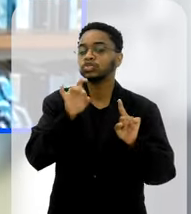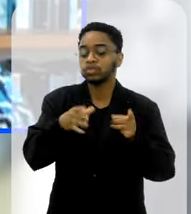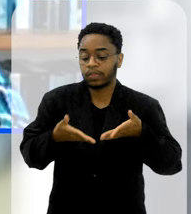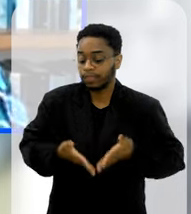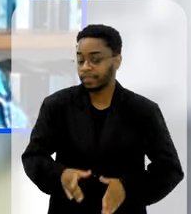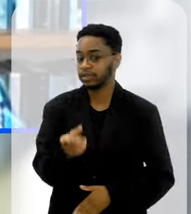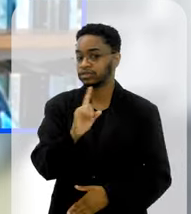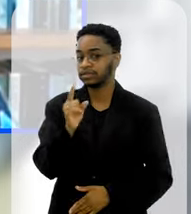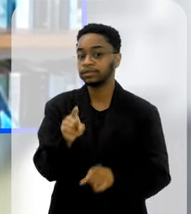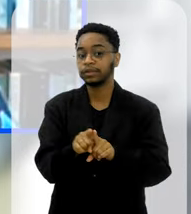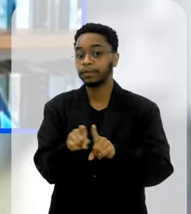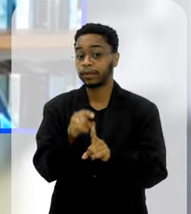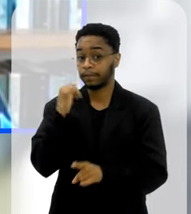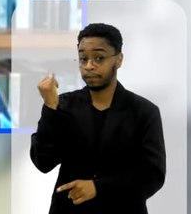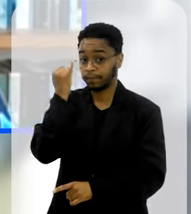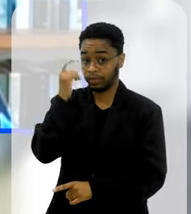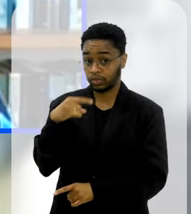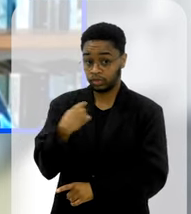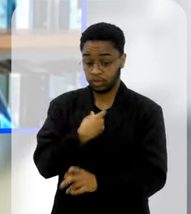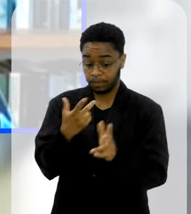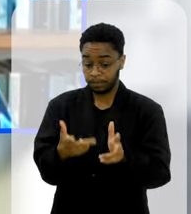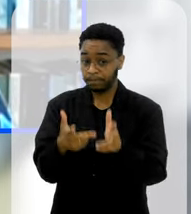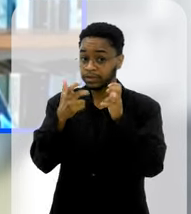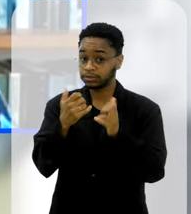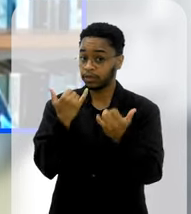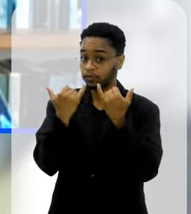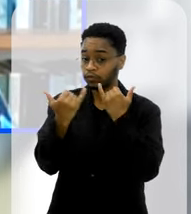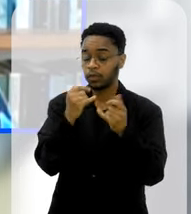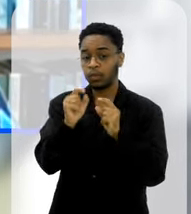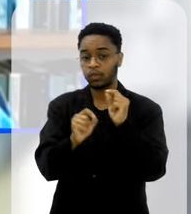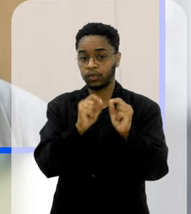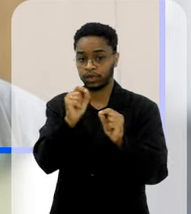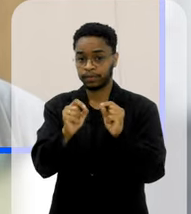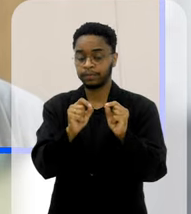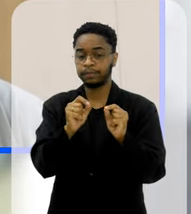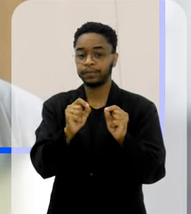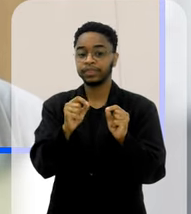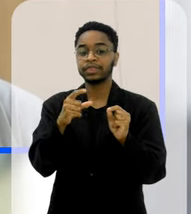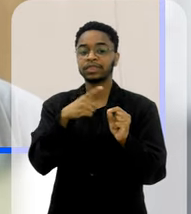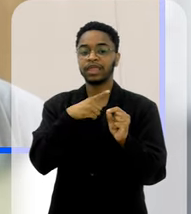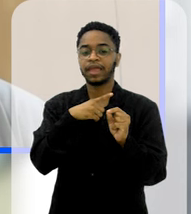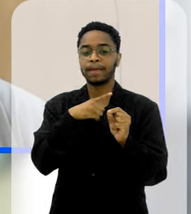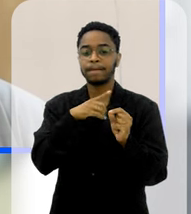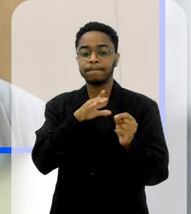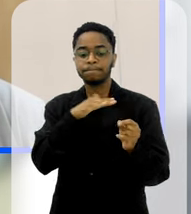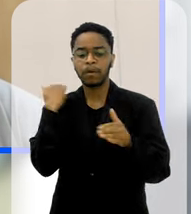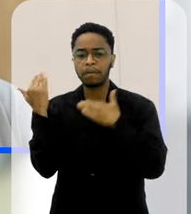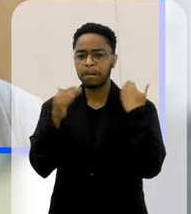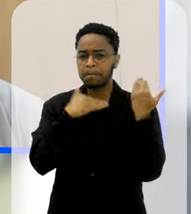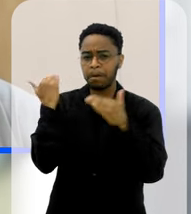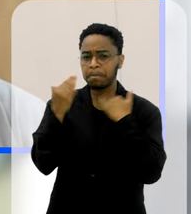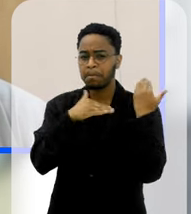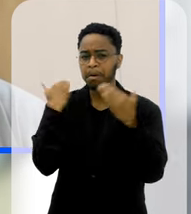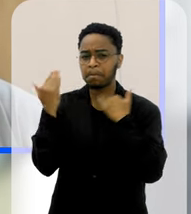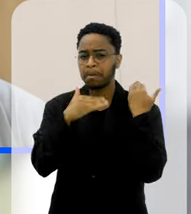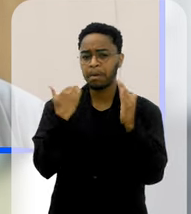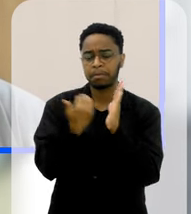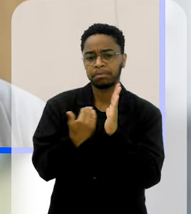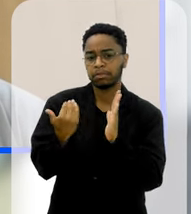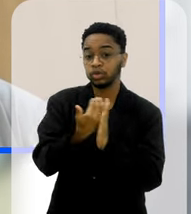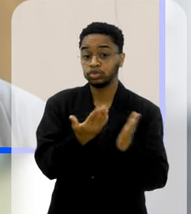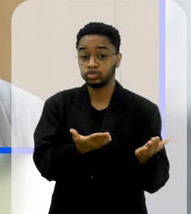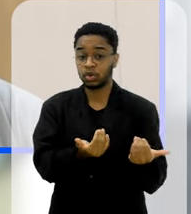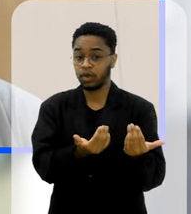nascimentos. É muito importante detectar um dado que há uma mortalidade